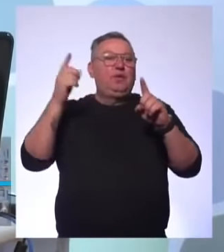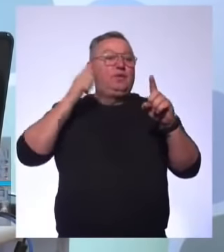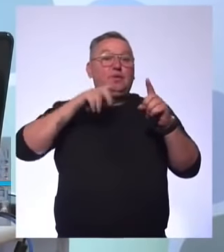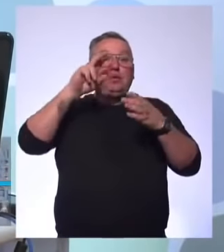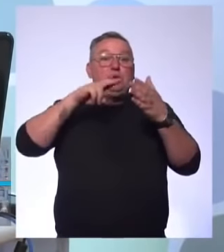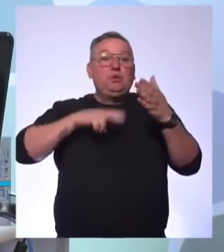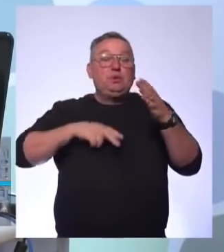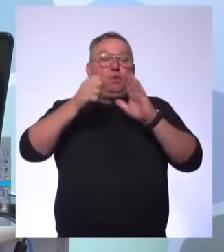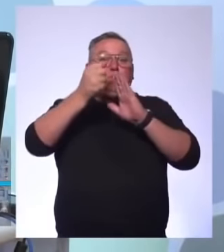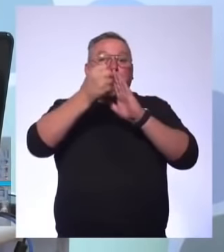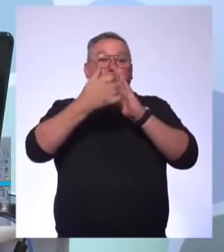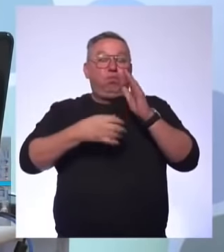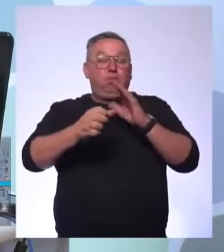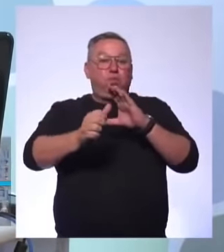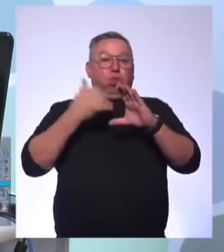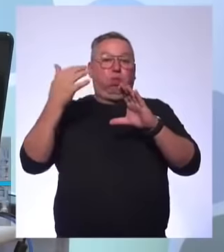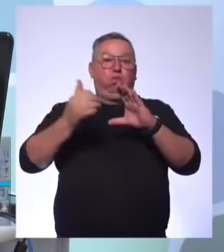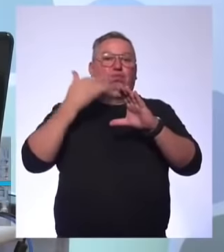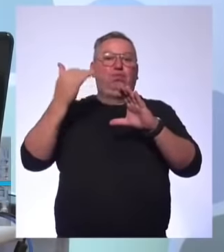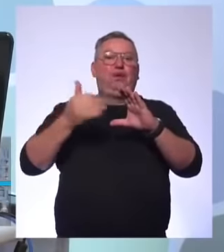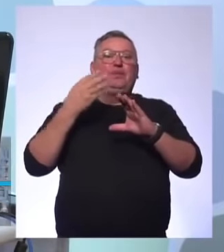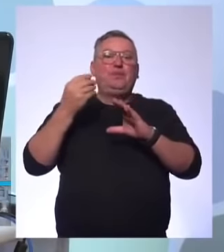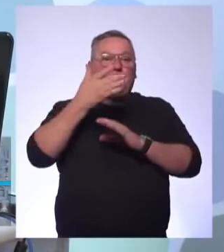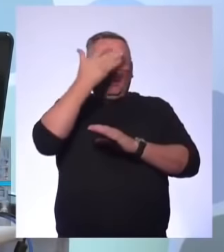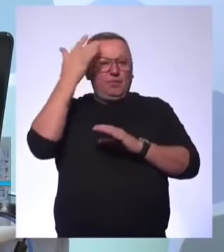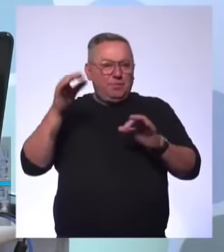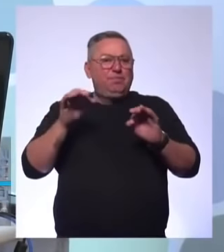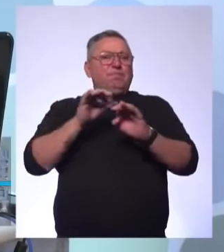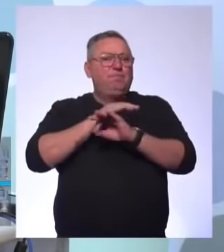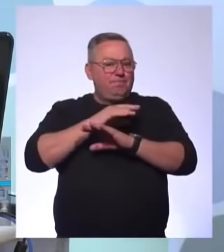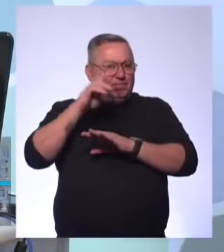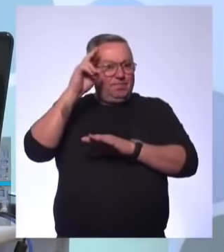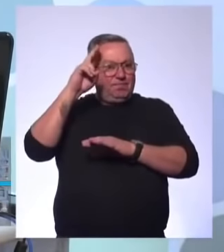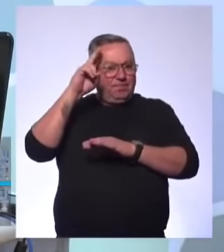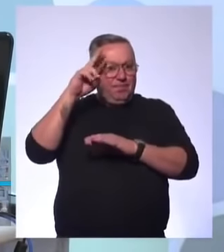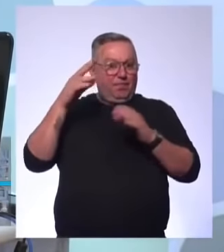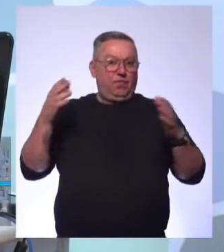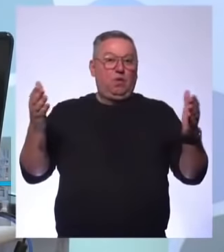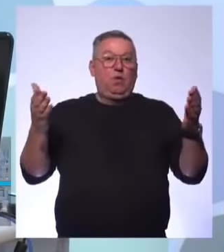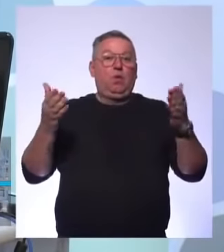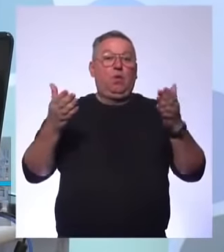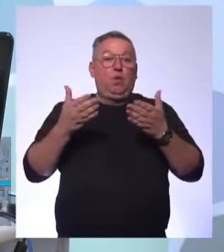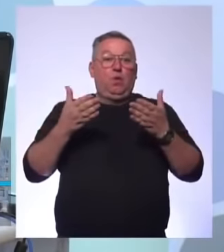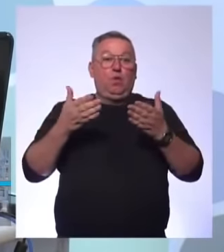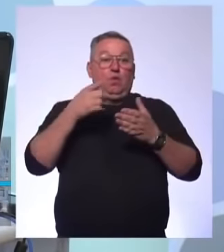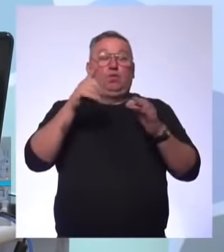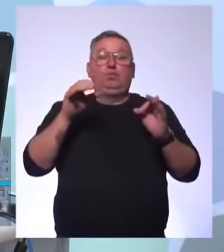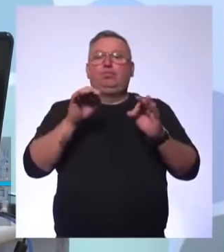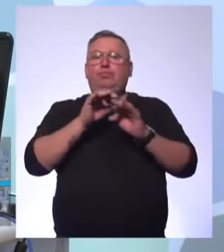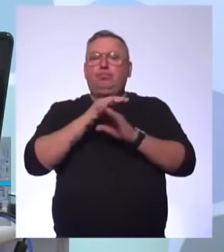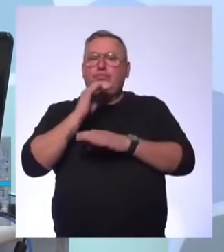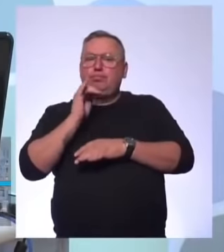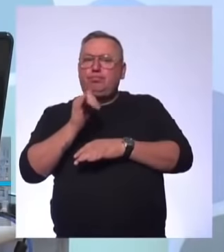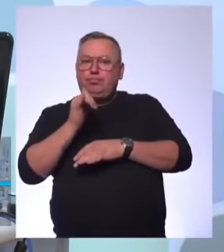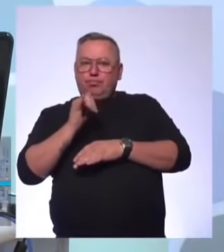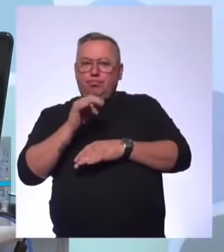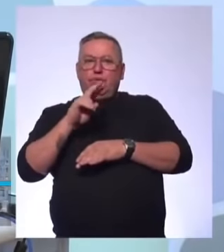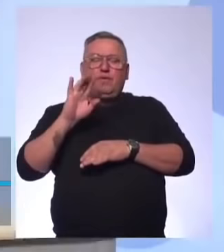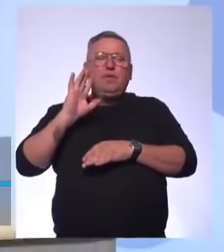ler na proporção que vocês enviam. Mas muita gente terminou a história. Será que hoje o seu término aí, o que você propôs, vai